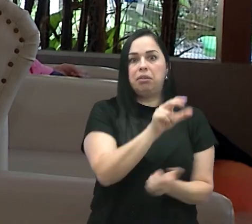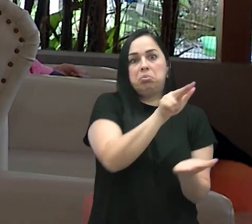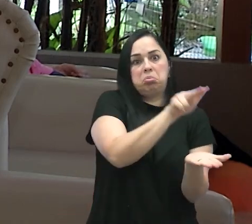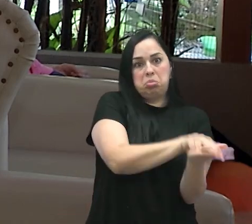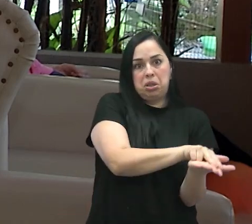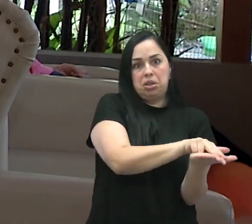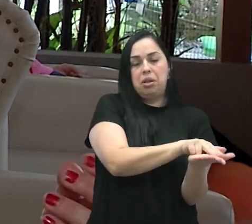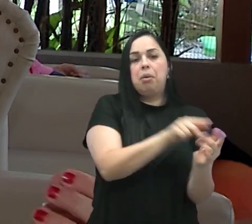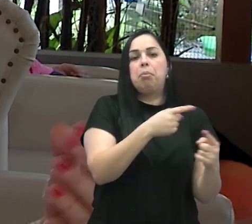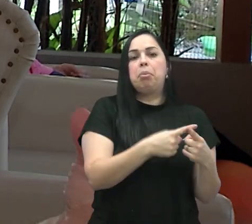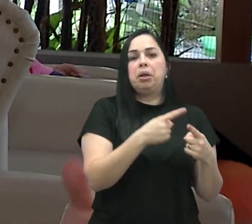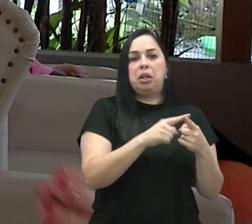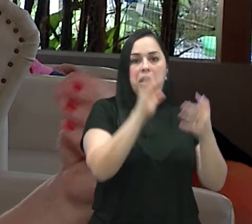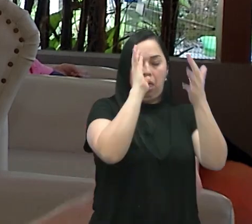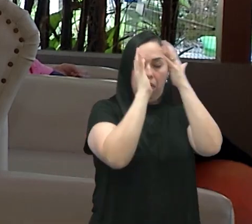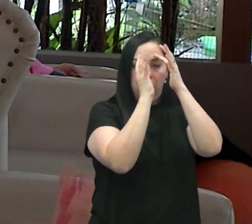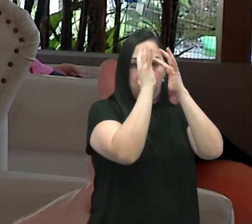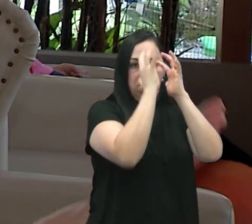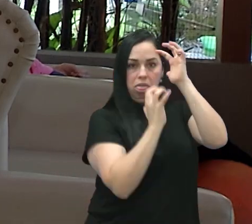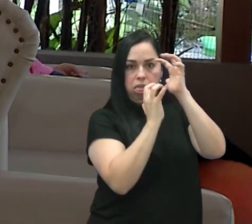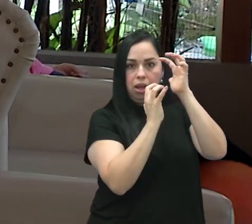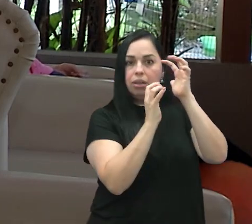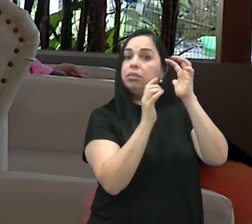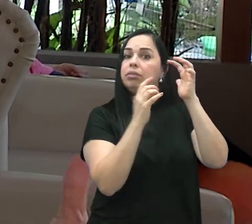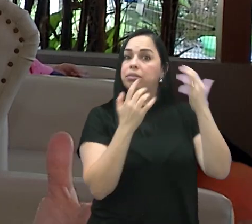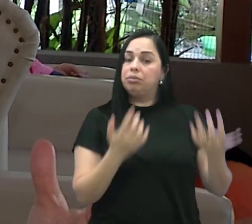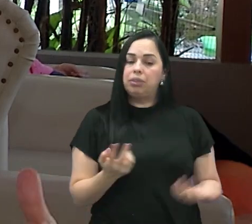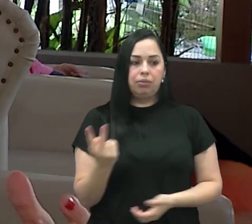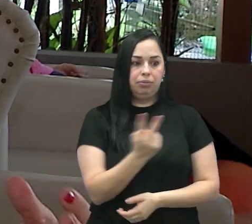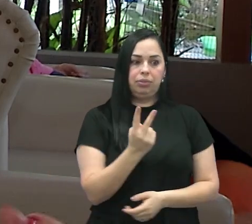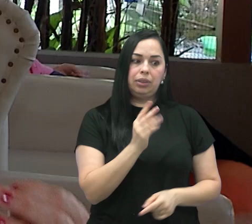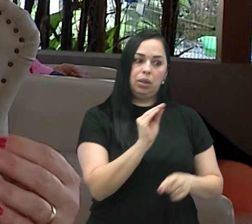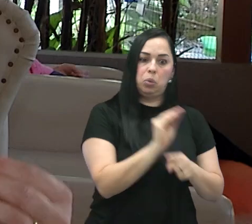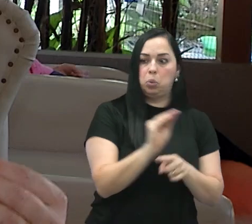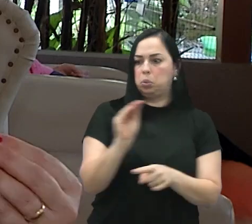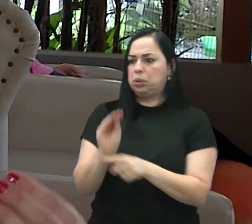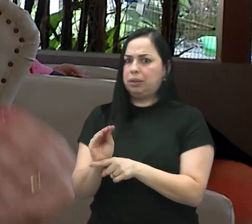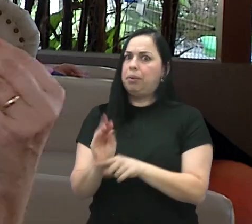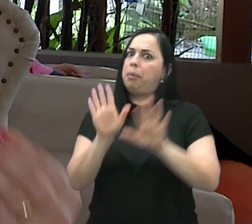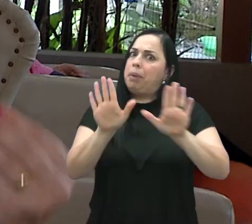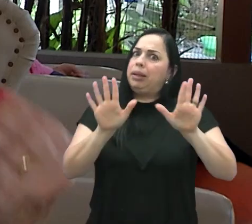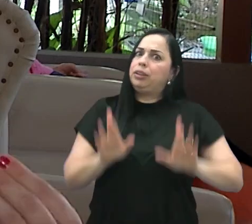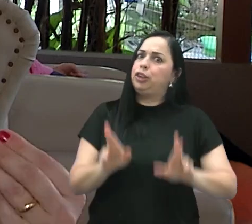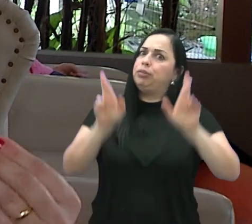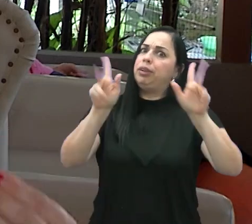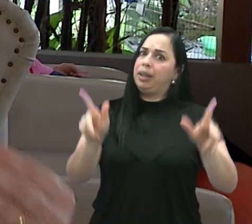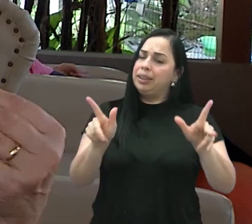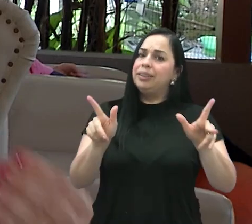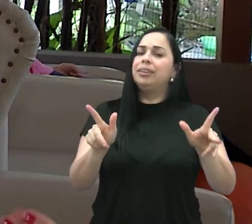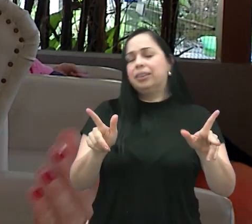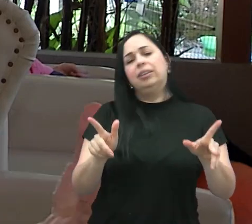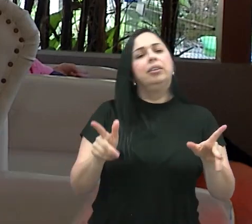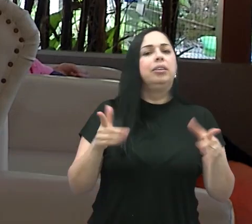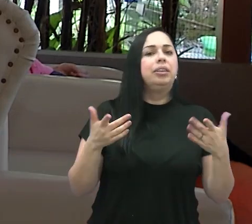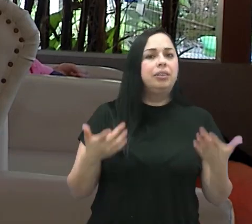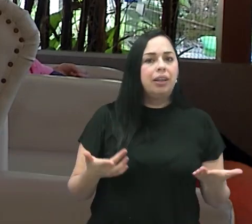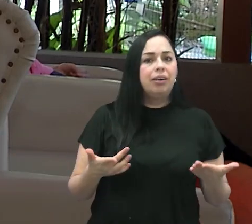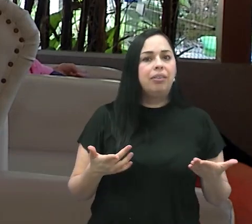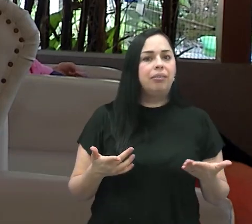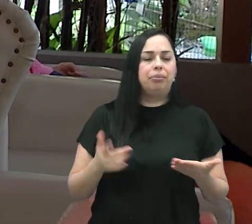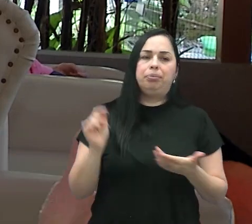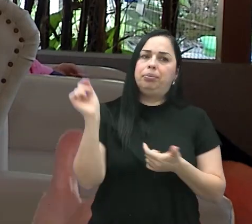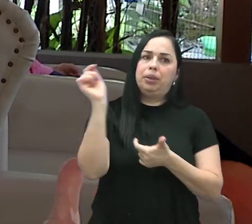80 anos acamada, que teve, por exemplo, uma sequela de AVC. Então, assim, vamos atender os dois de 80, mas de formas